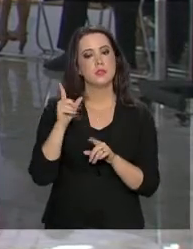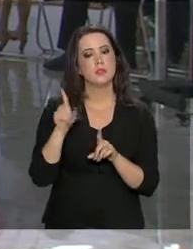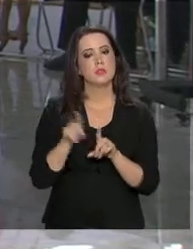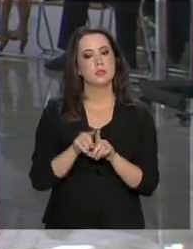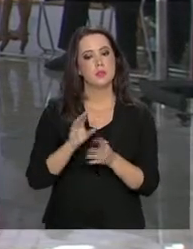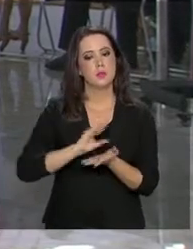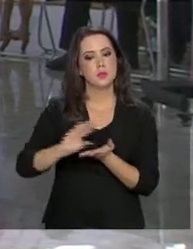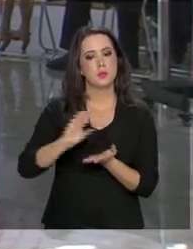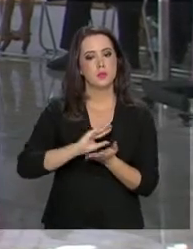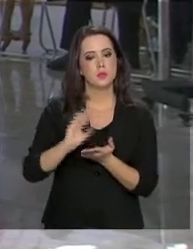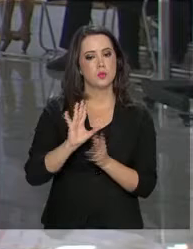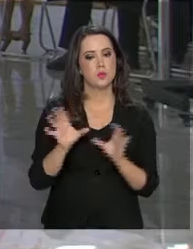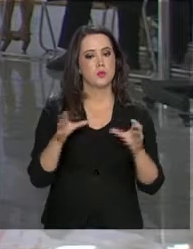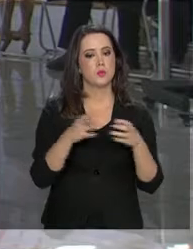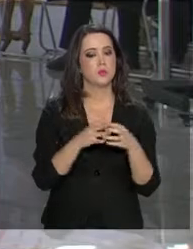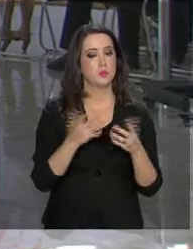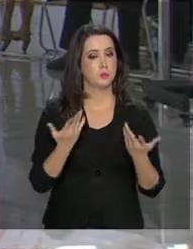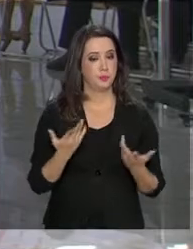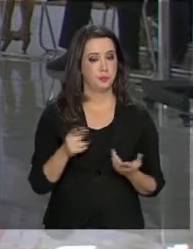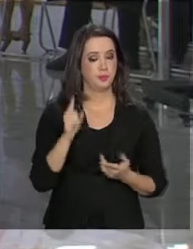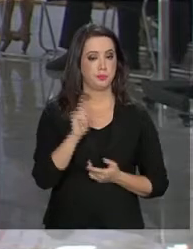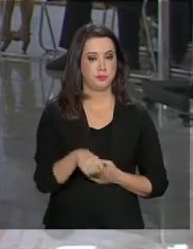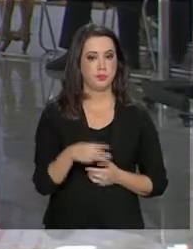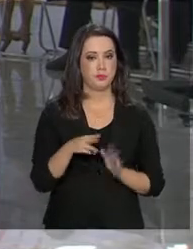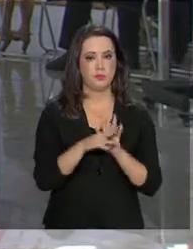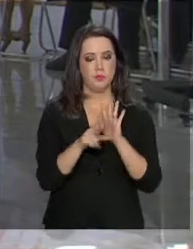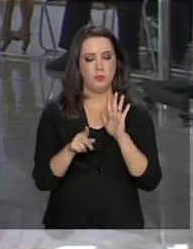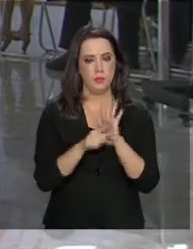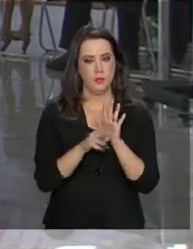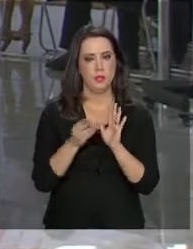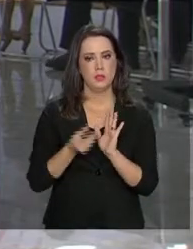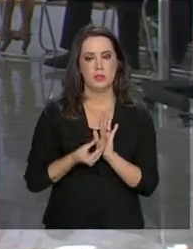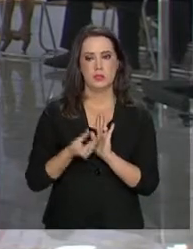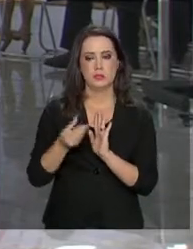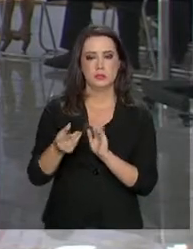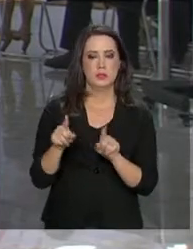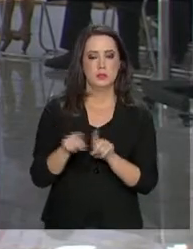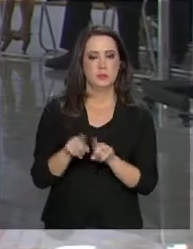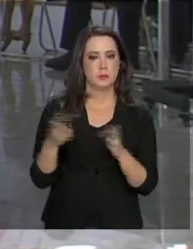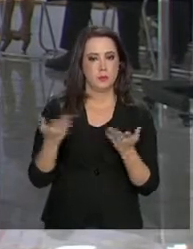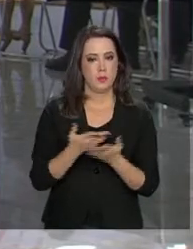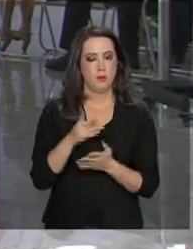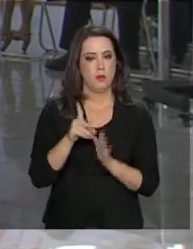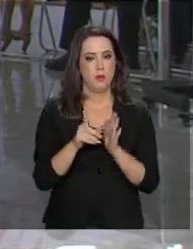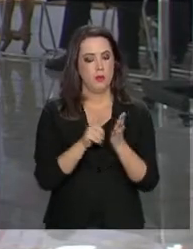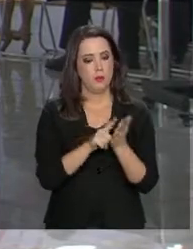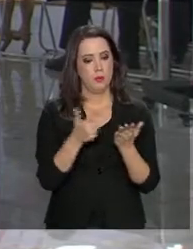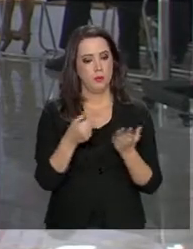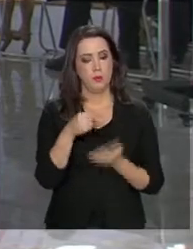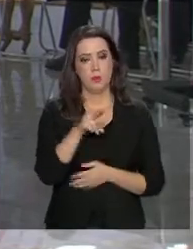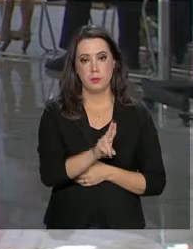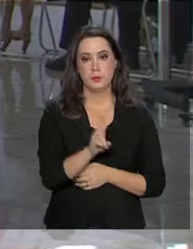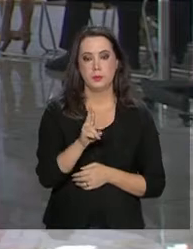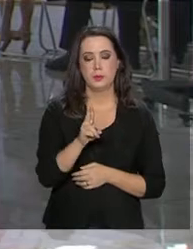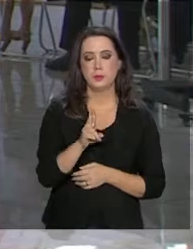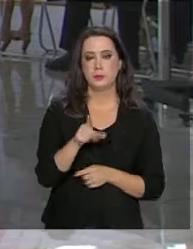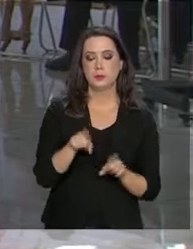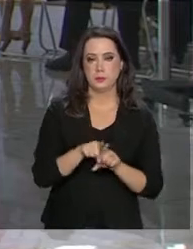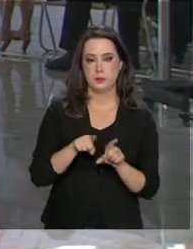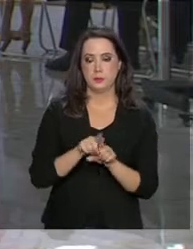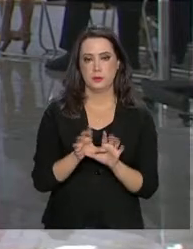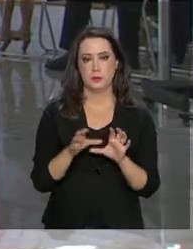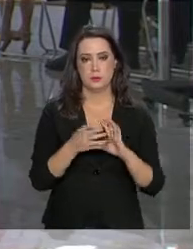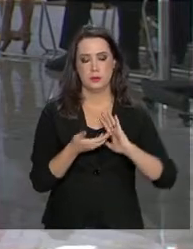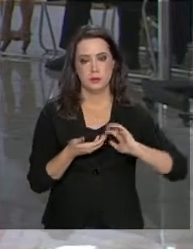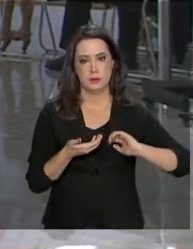investimentos para o setor a medida provisória será encaminhada ainda hoje para o diário oficial da união e para o congresso